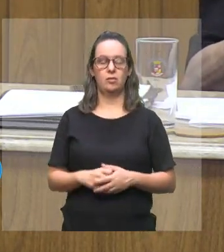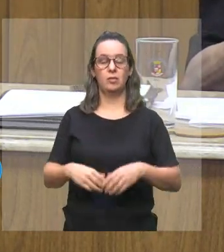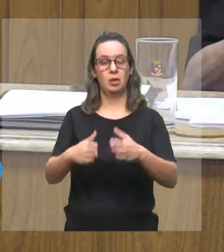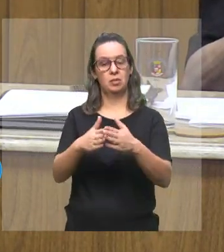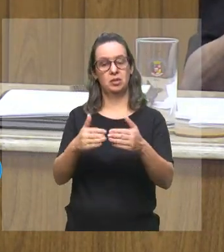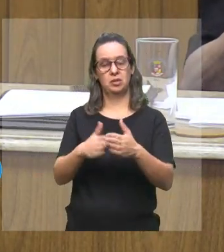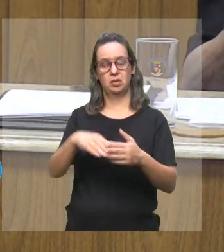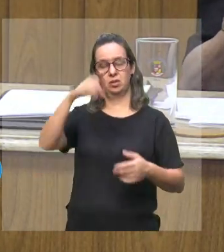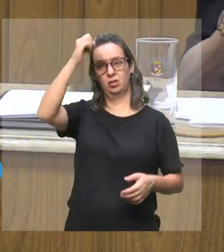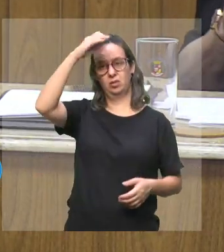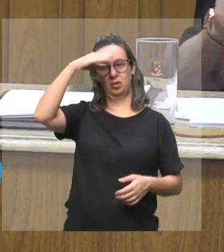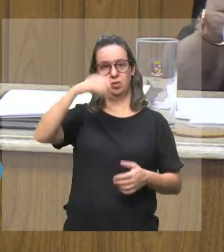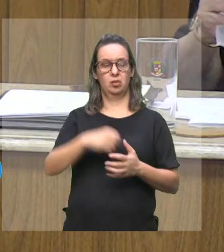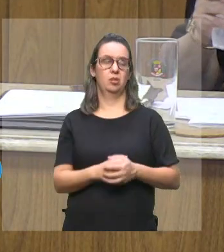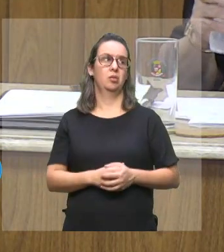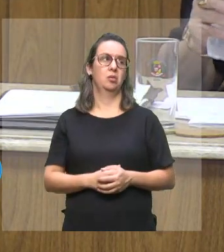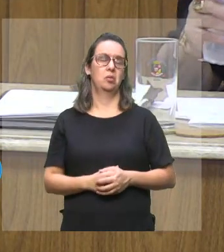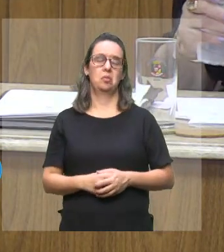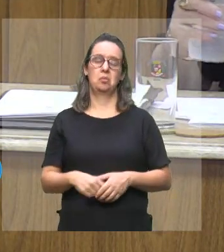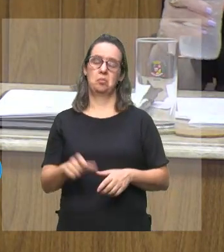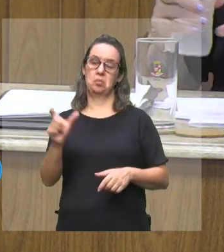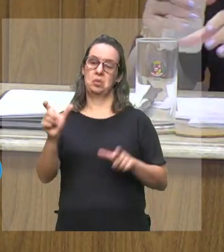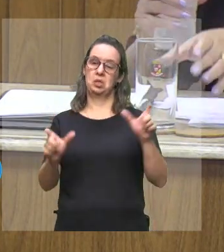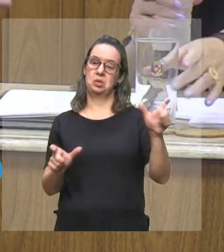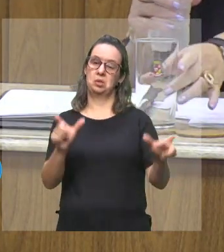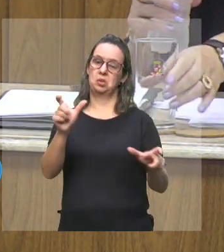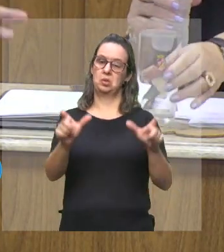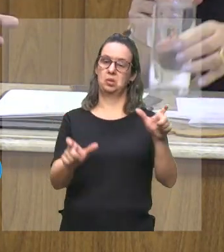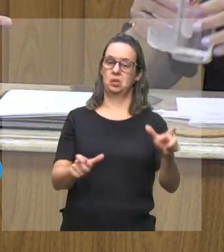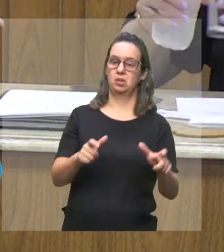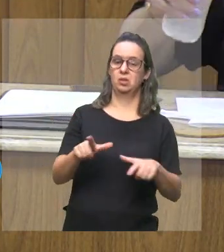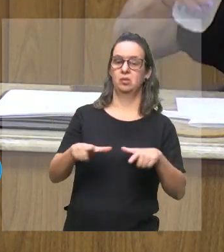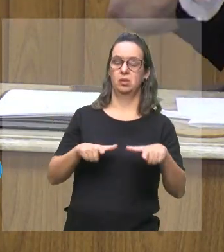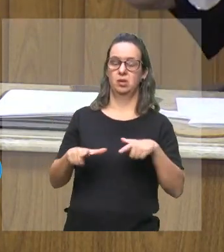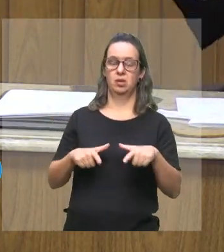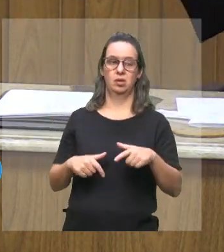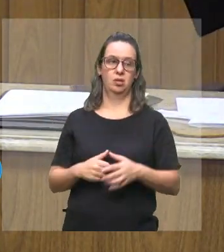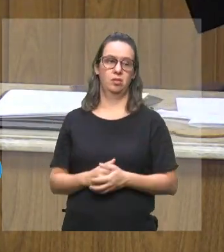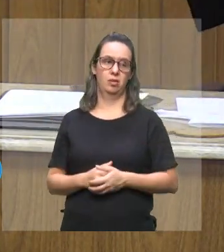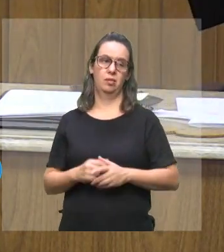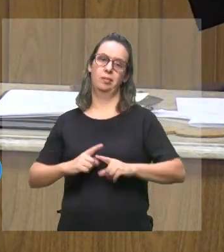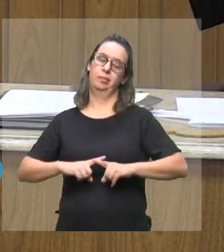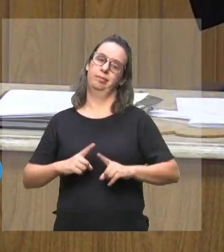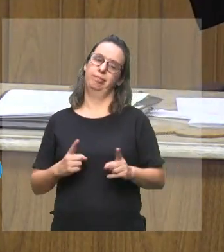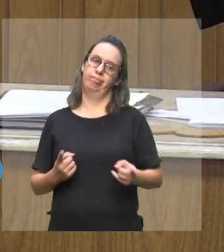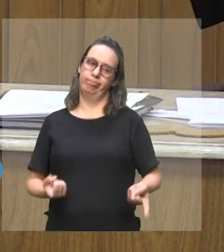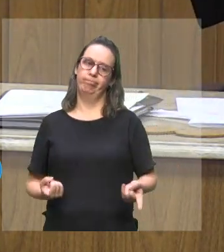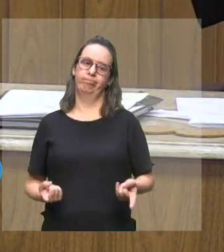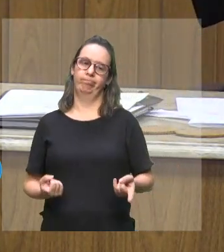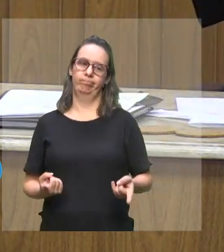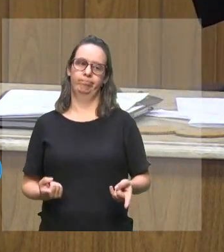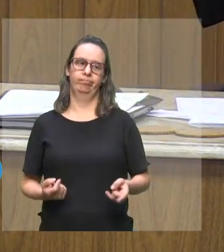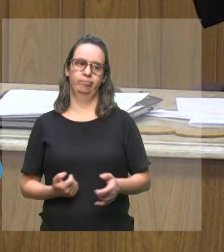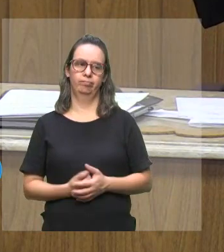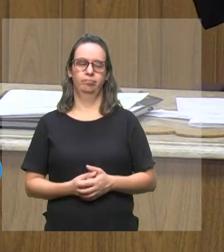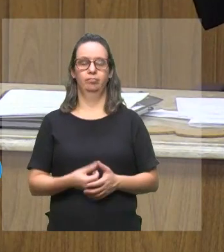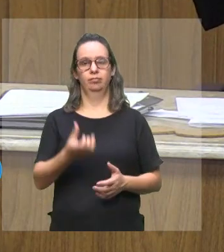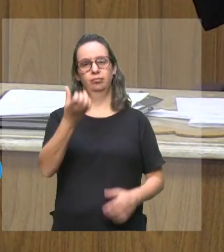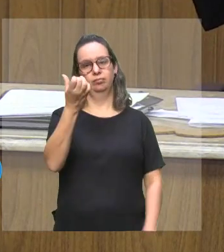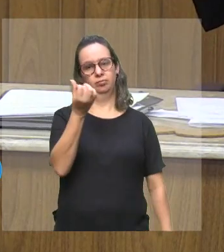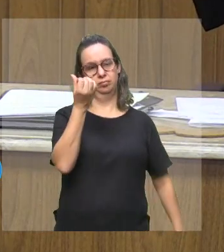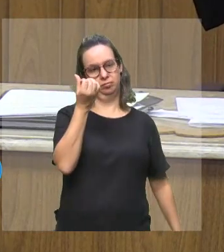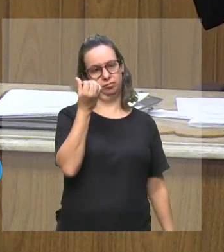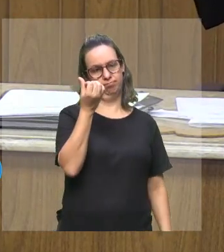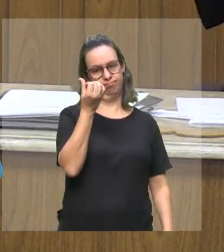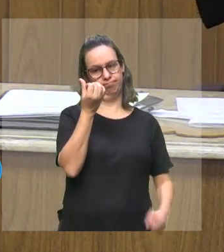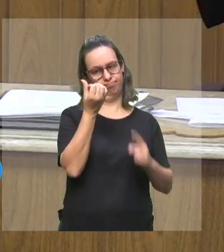que os eletricistas estavam empenhados no outro serviço, mas, meu Deus do céu, são 6 lâmpadas